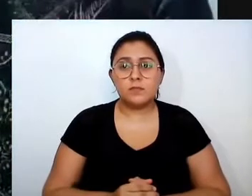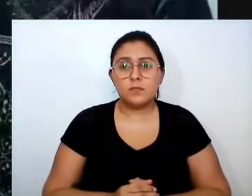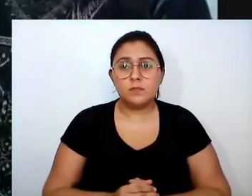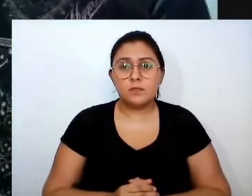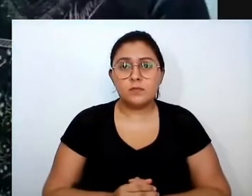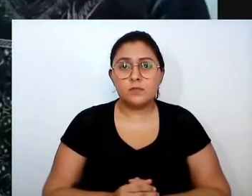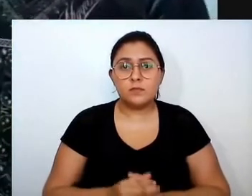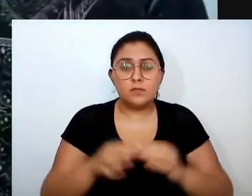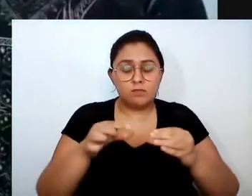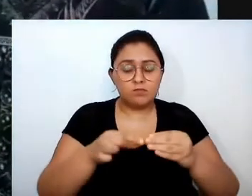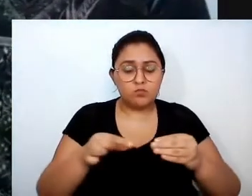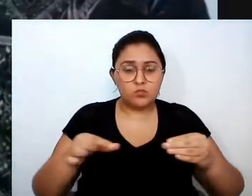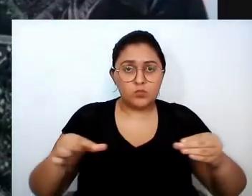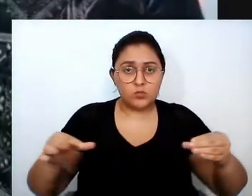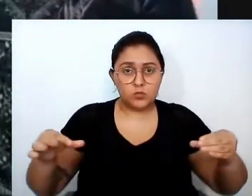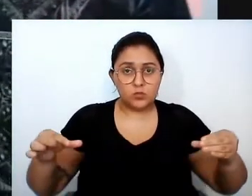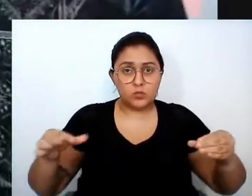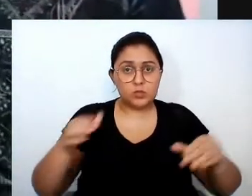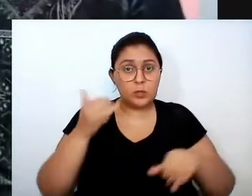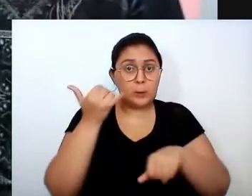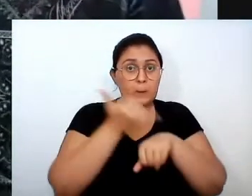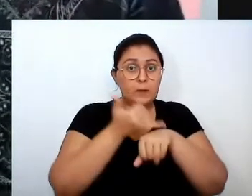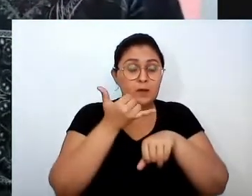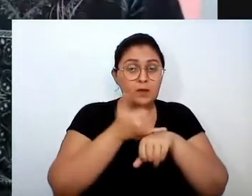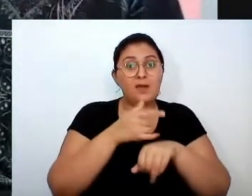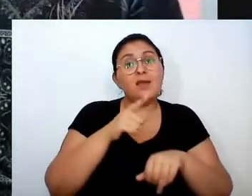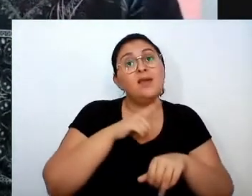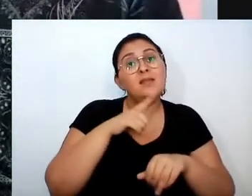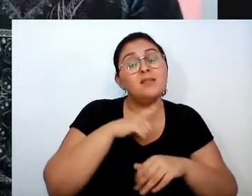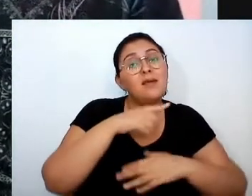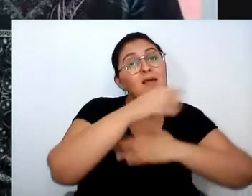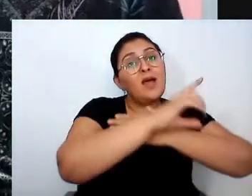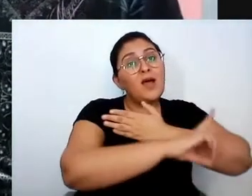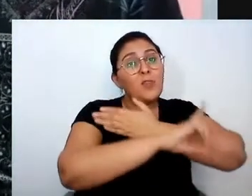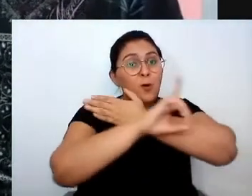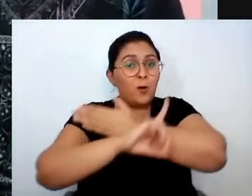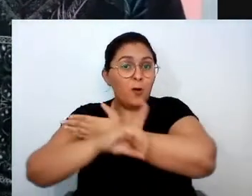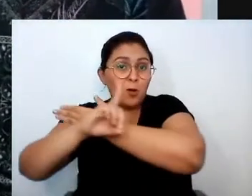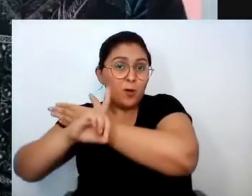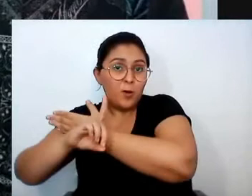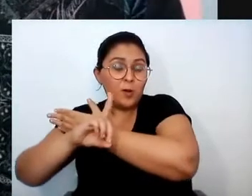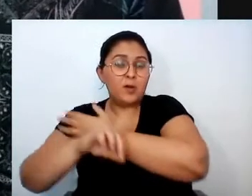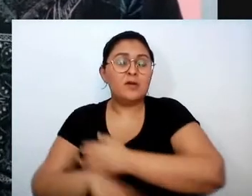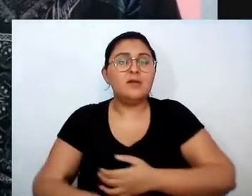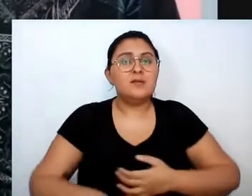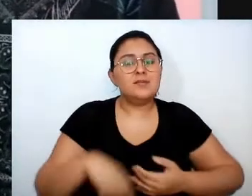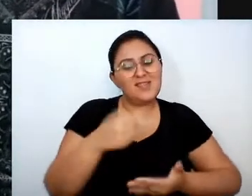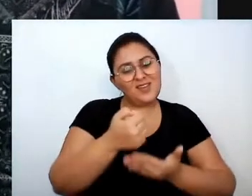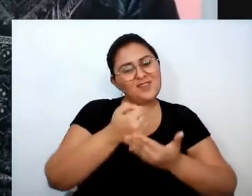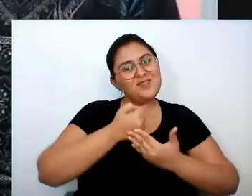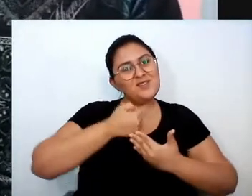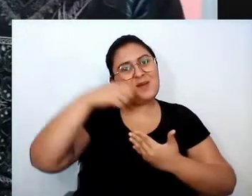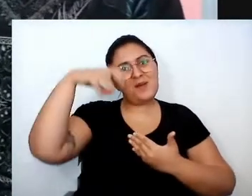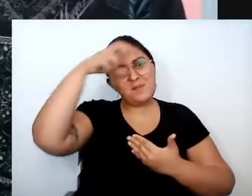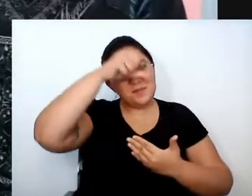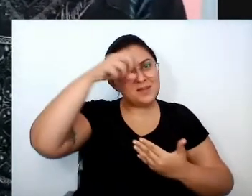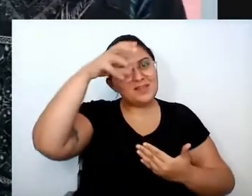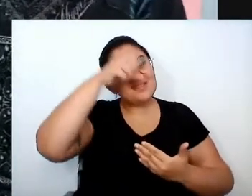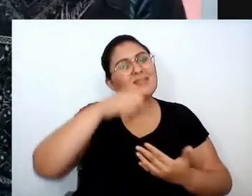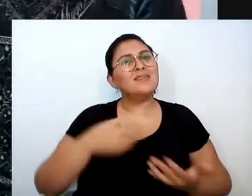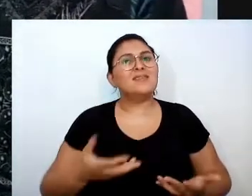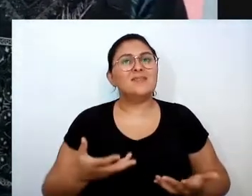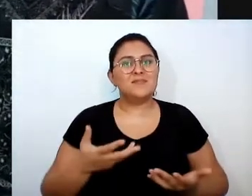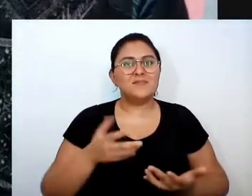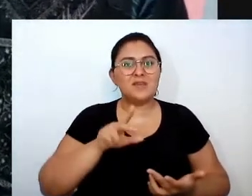imã, com as notas sim, musicais. Ali já ajuda a gente a trabalhar com harmonia.